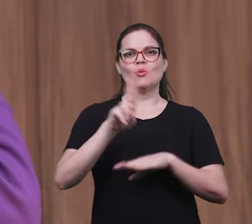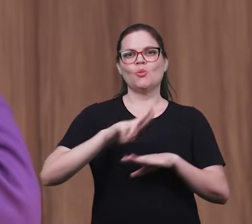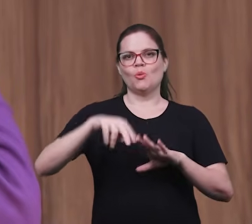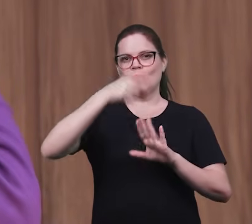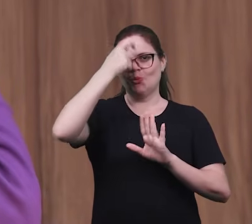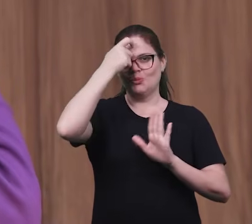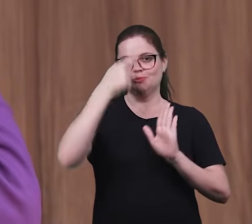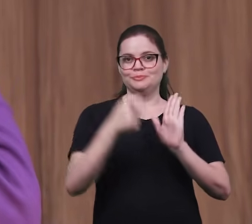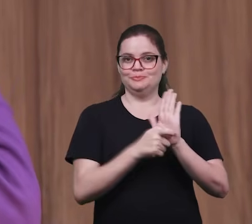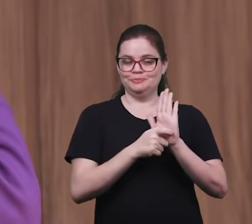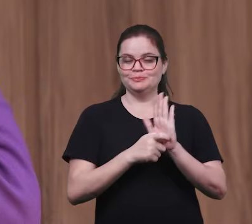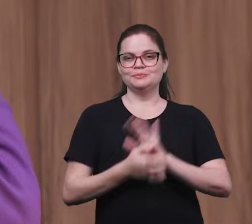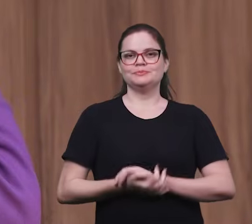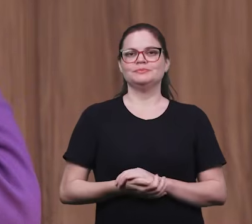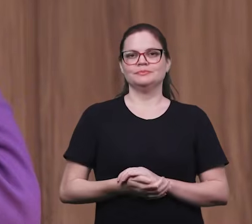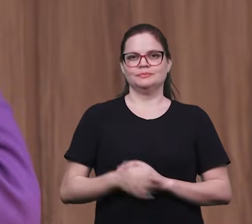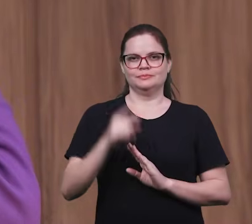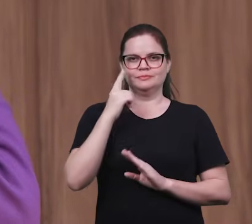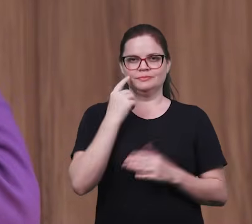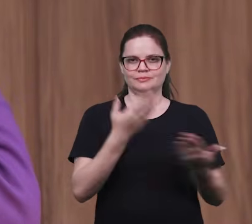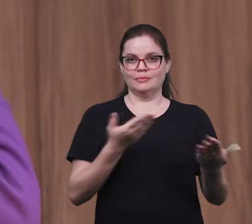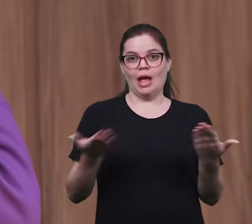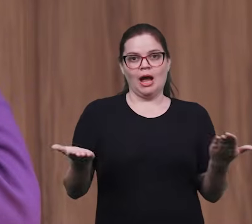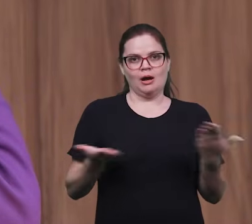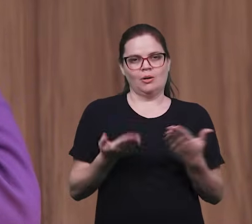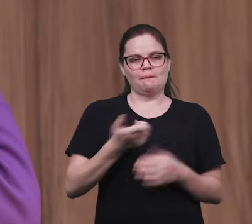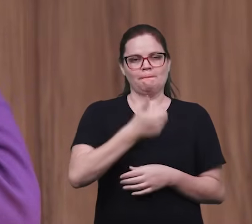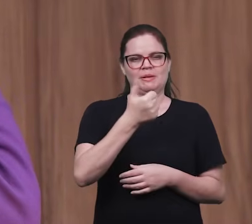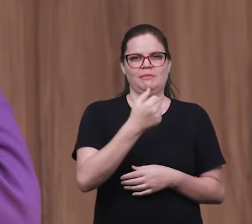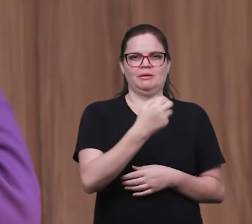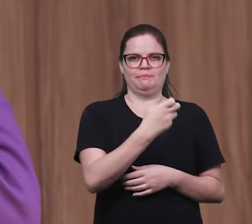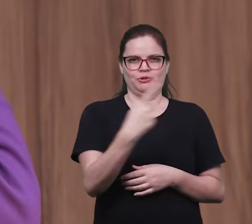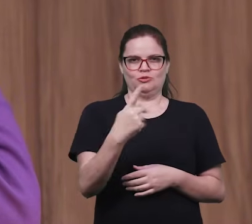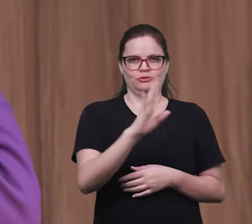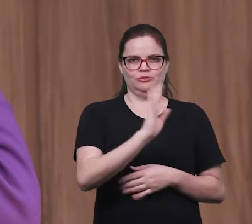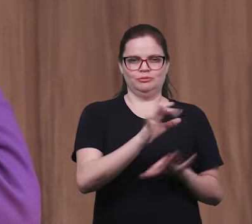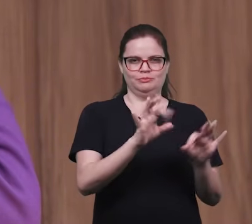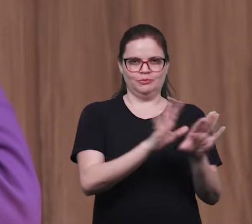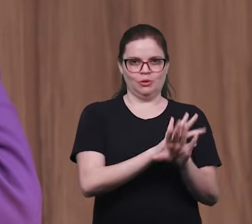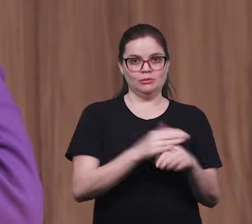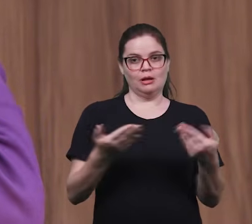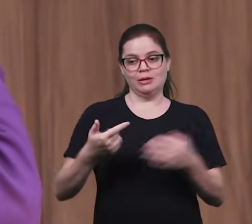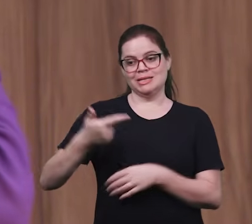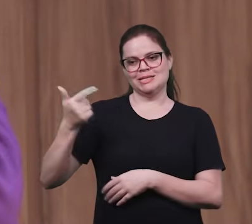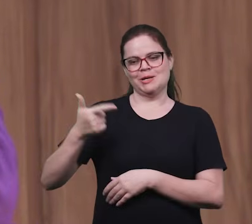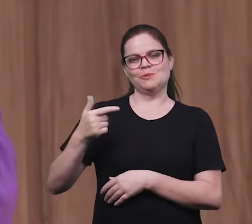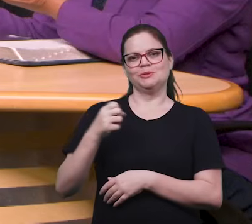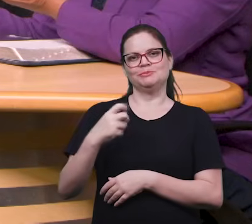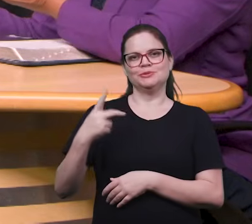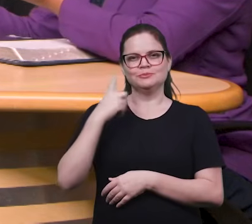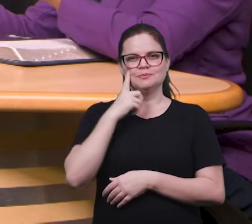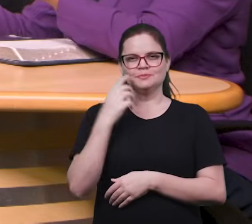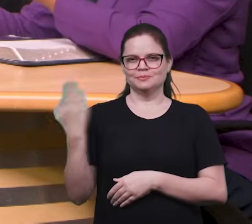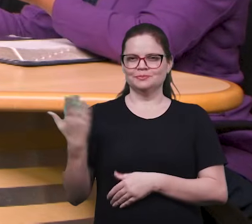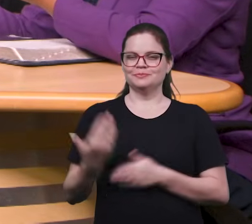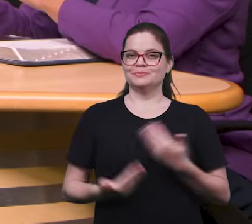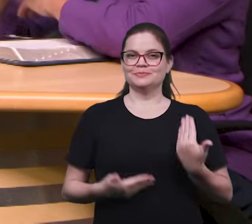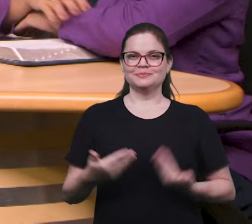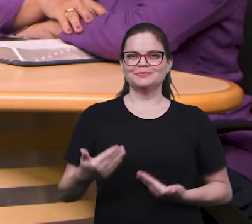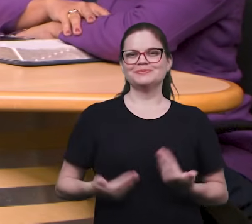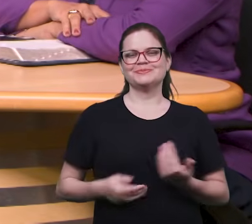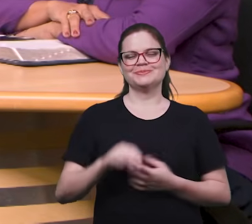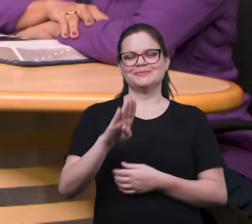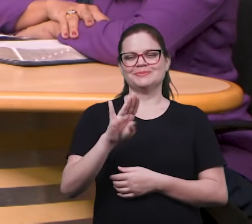inteligência artificial e nos acompanha nesse segundo episódio a querida amiga, irmã